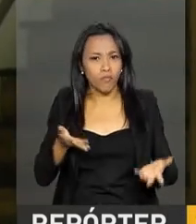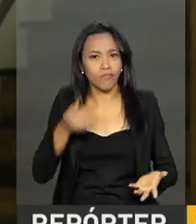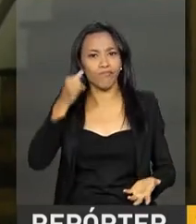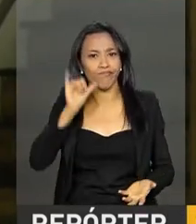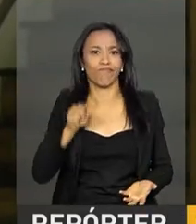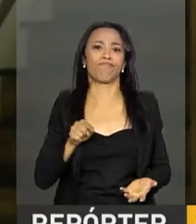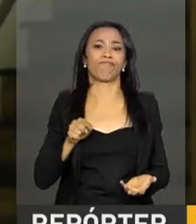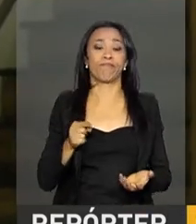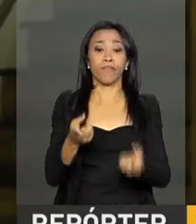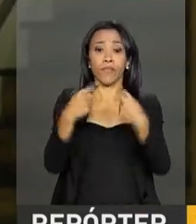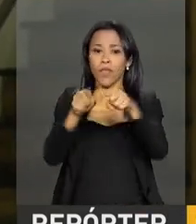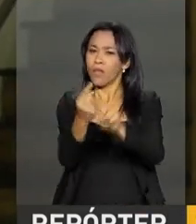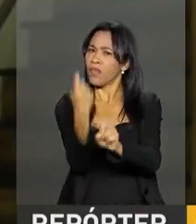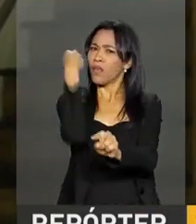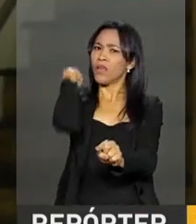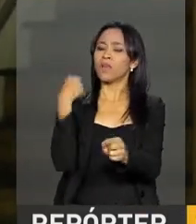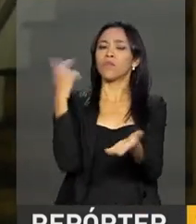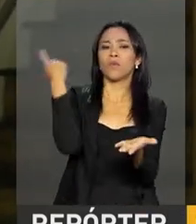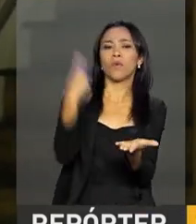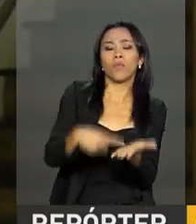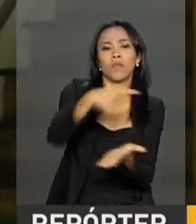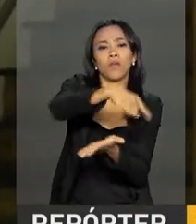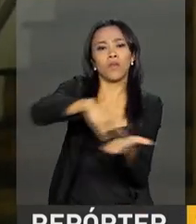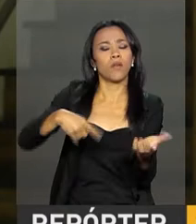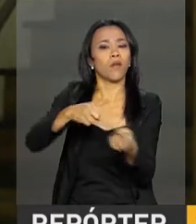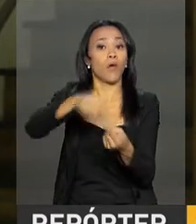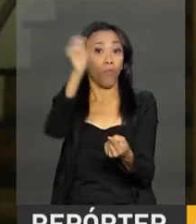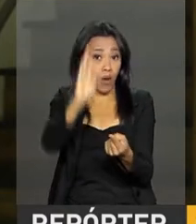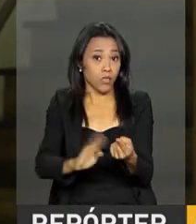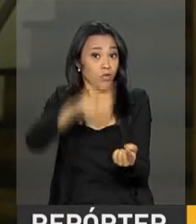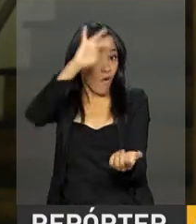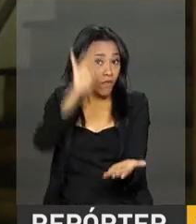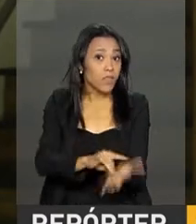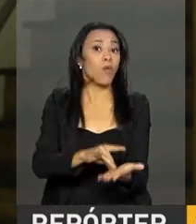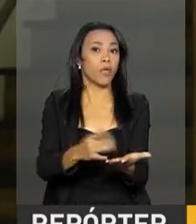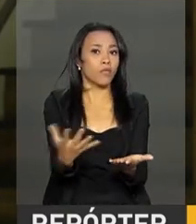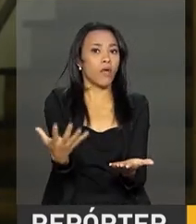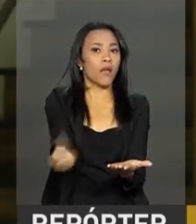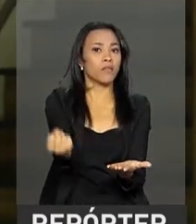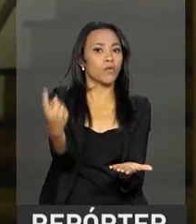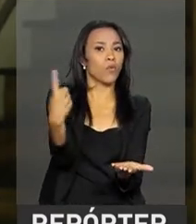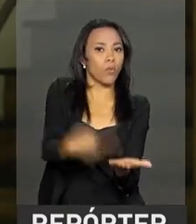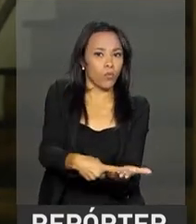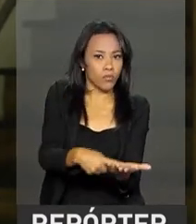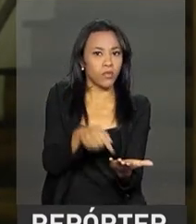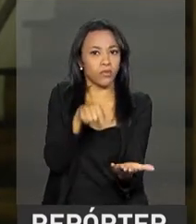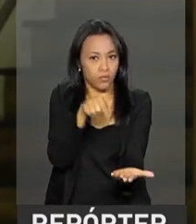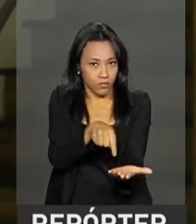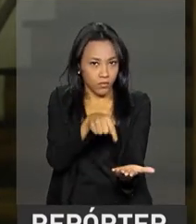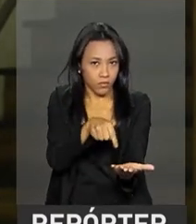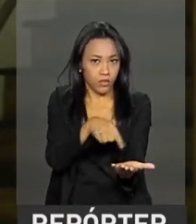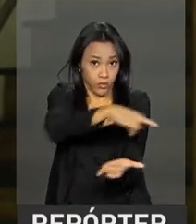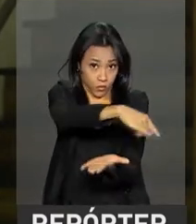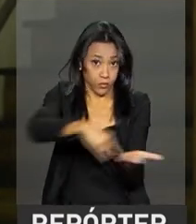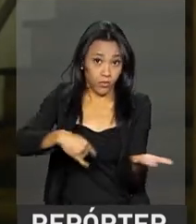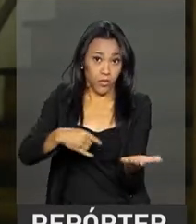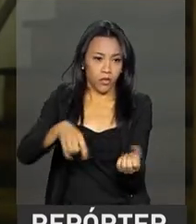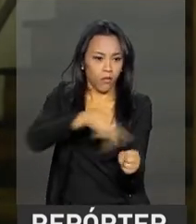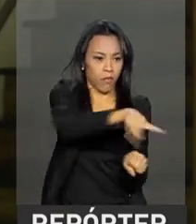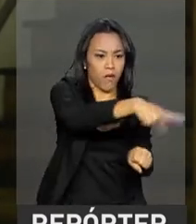da convenção de proibição de armas químicas quando o brasil oficialmente tornou um estado parte dessa convenção